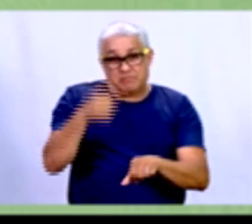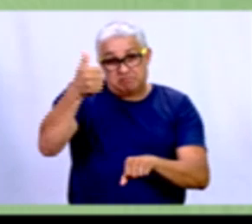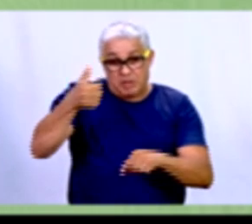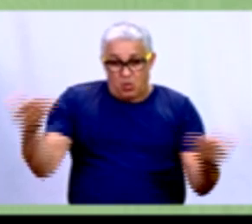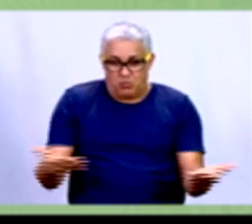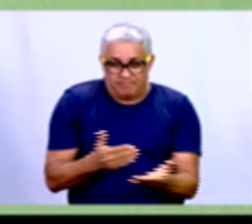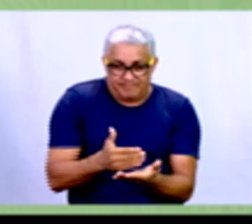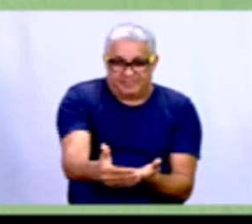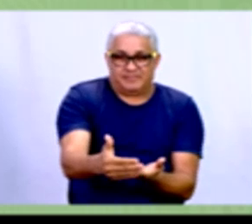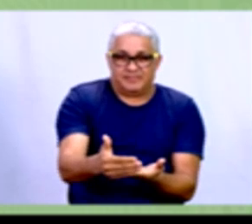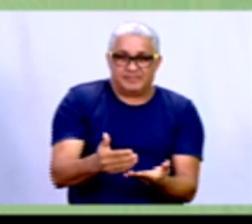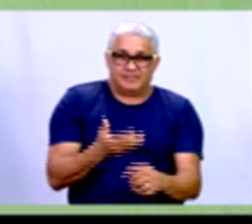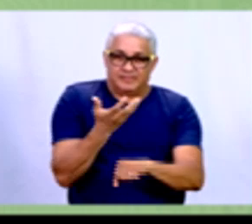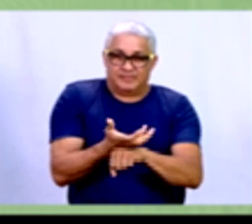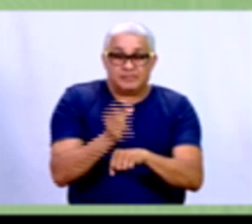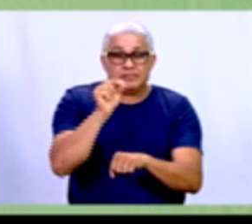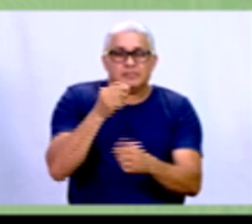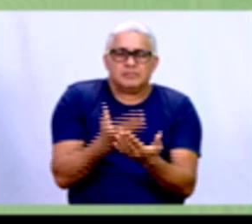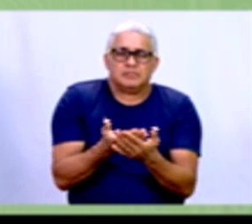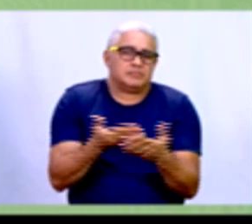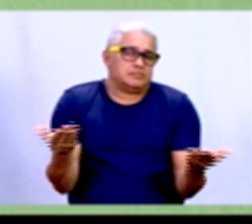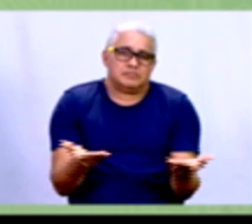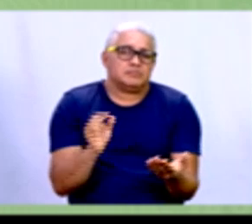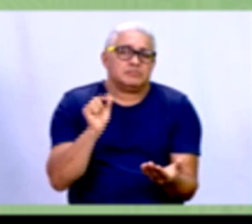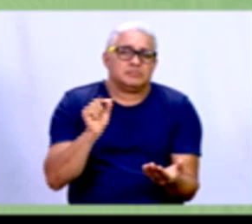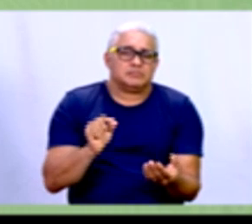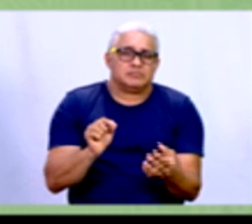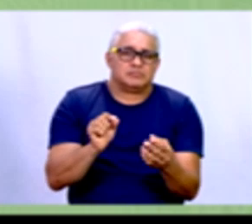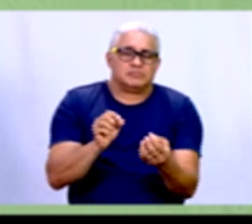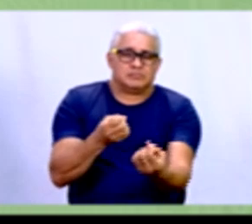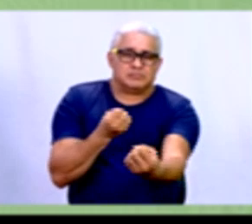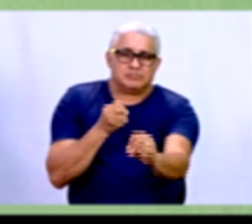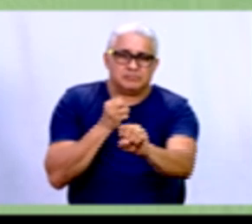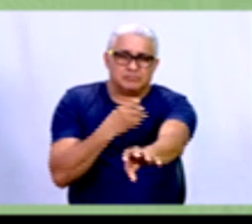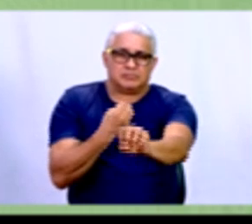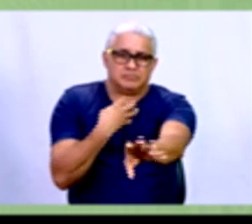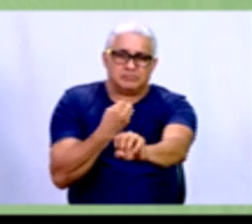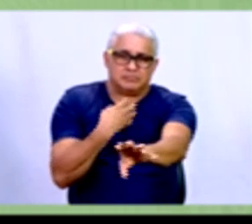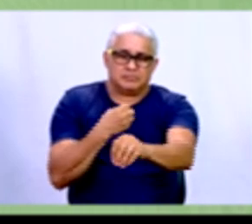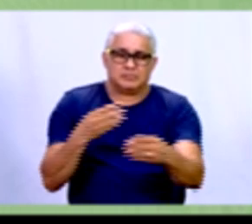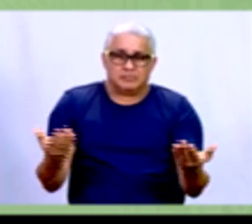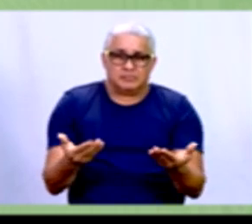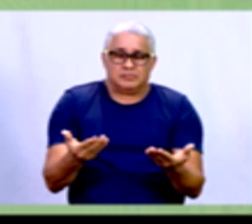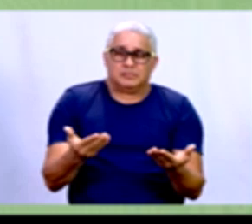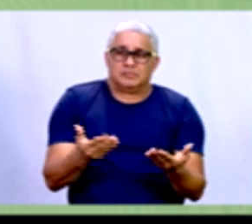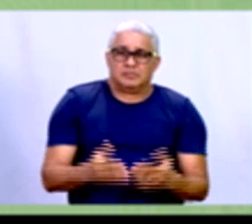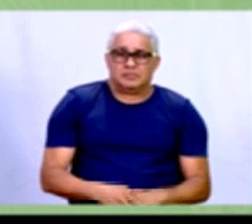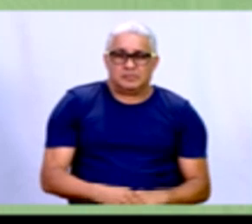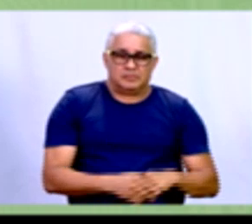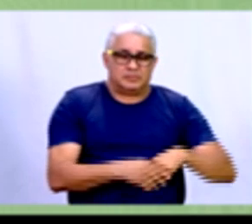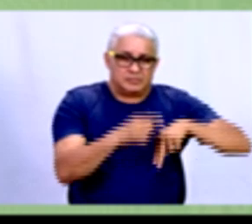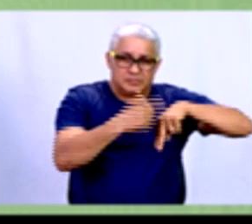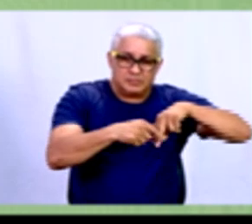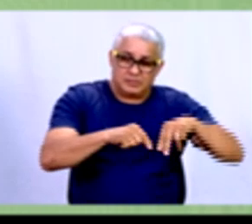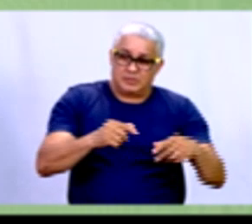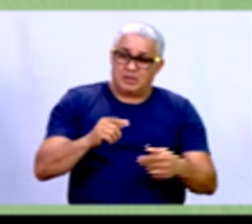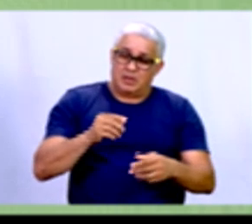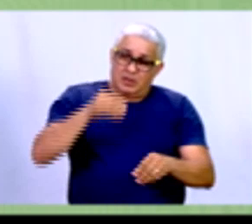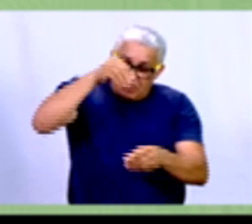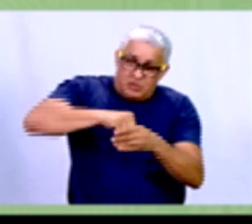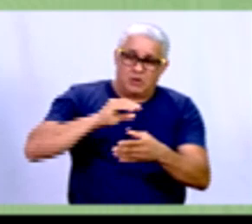disciplina. O que nós vamos estudar nessa teleaula? O conteúdo serão motivadores para o estudo de interfaces humano-computador,